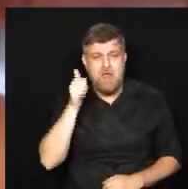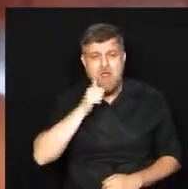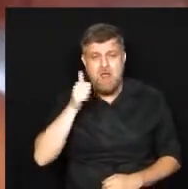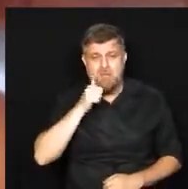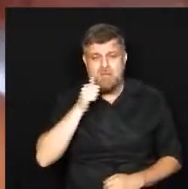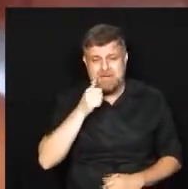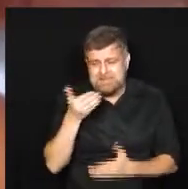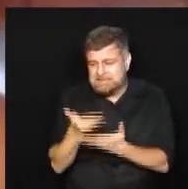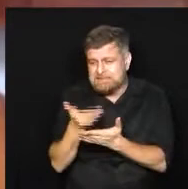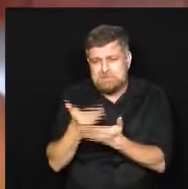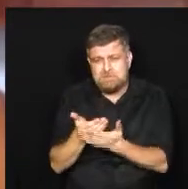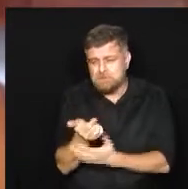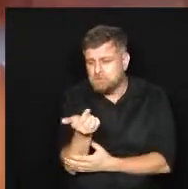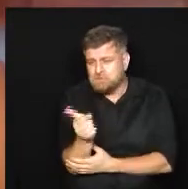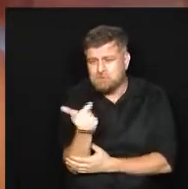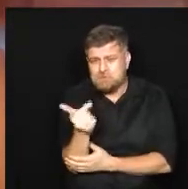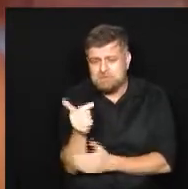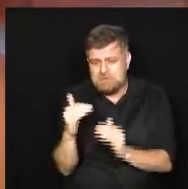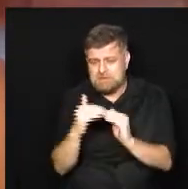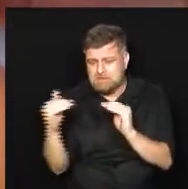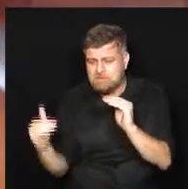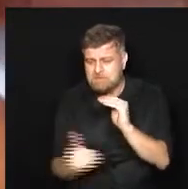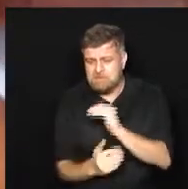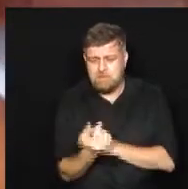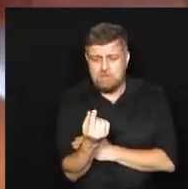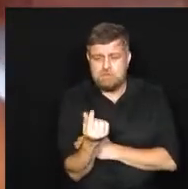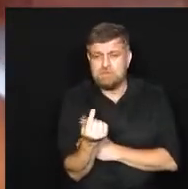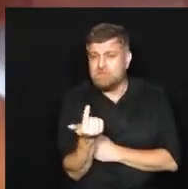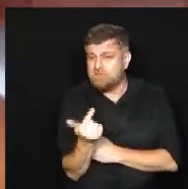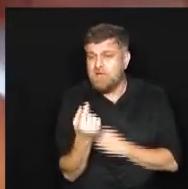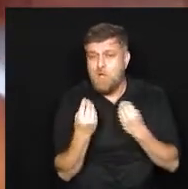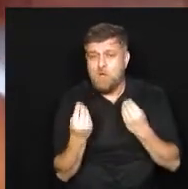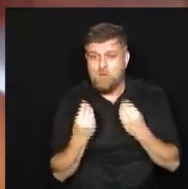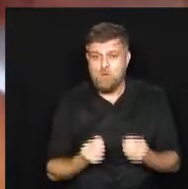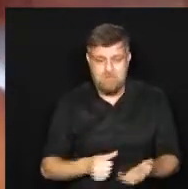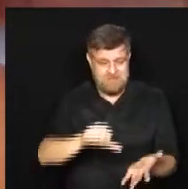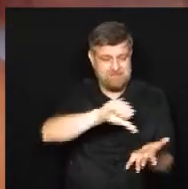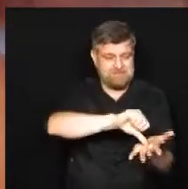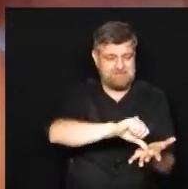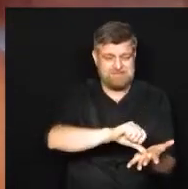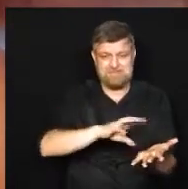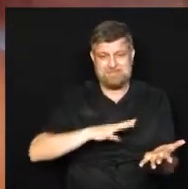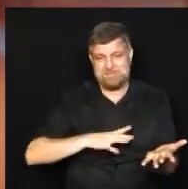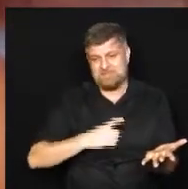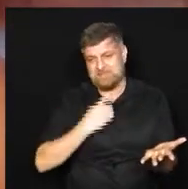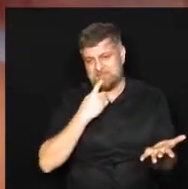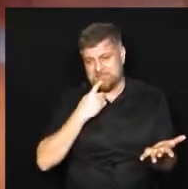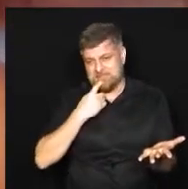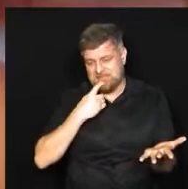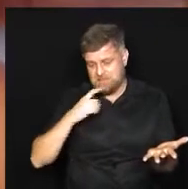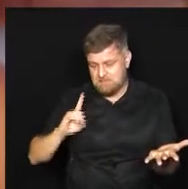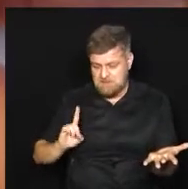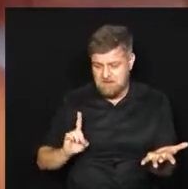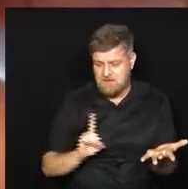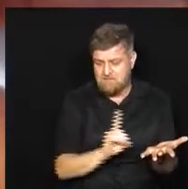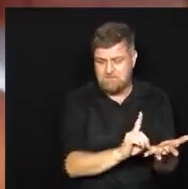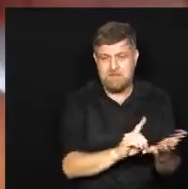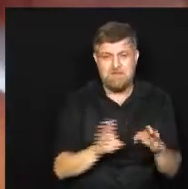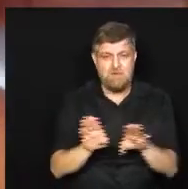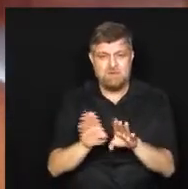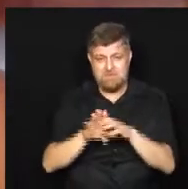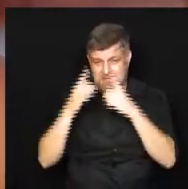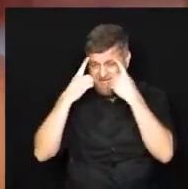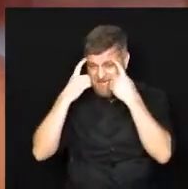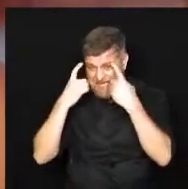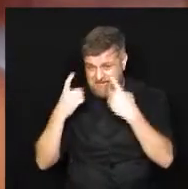escolaridade, que muitas vezes não tem nem o dinheiro para chegar até o centro da cidade, ou porque a própria relação de violência,